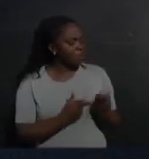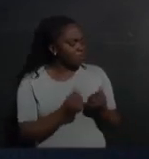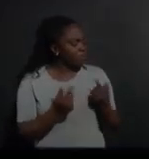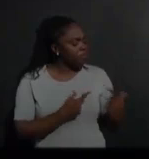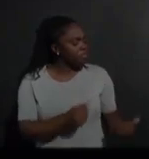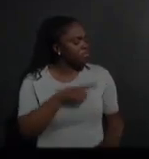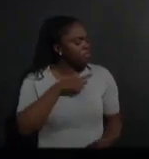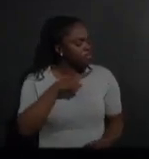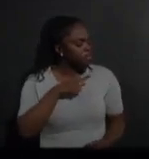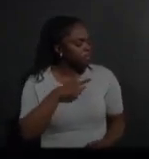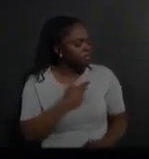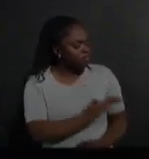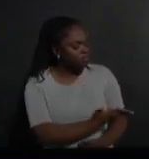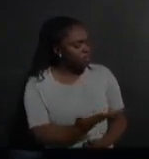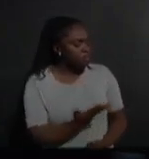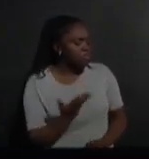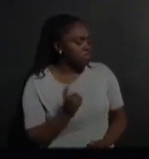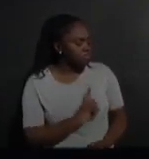para lá.